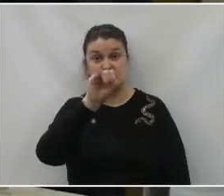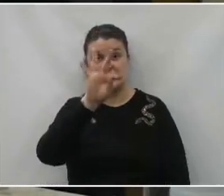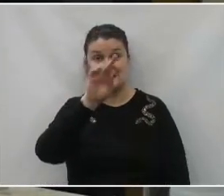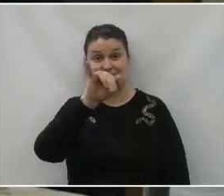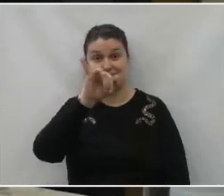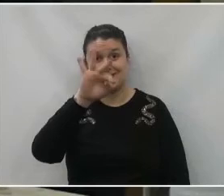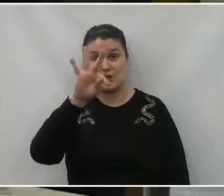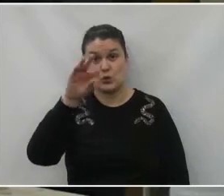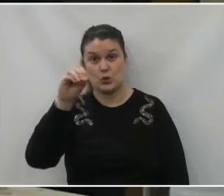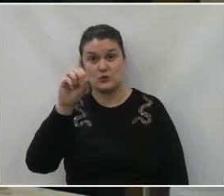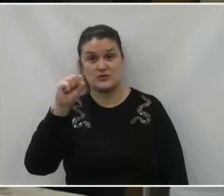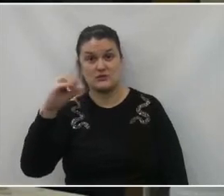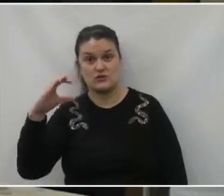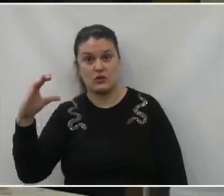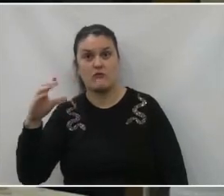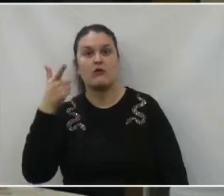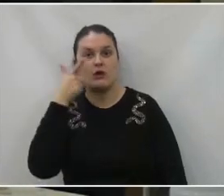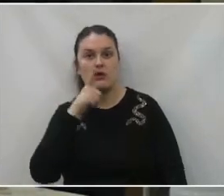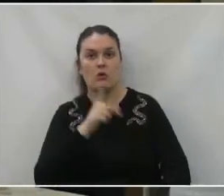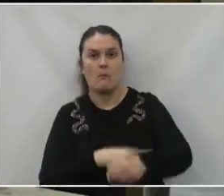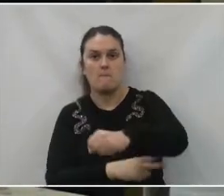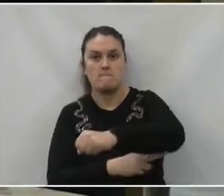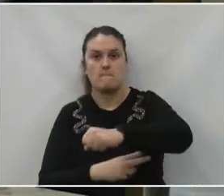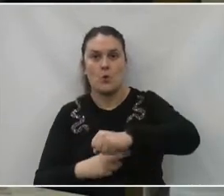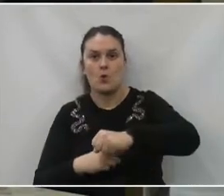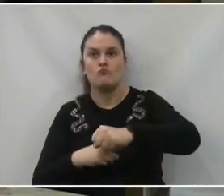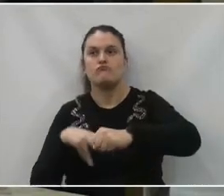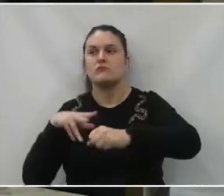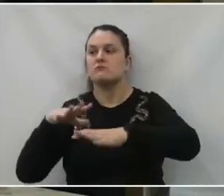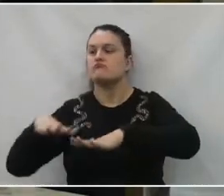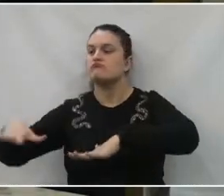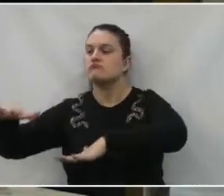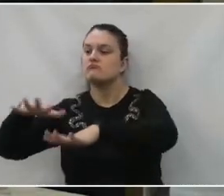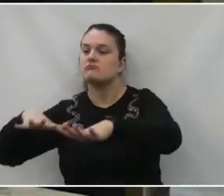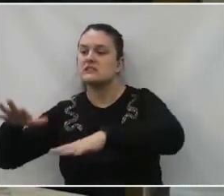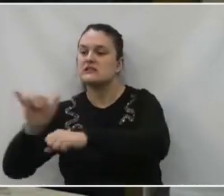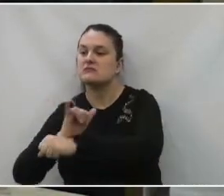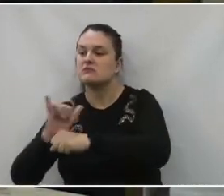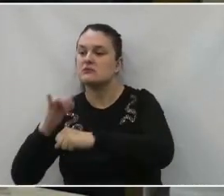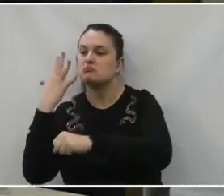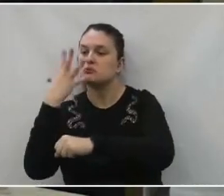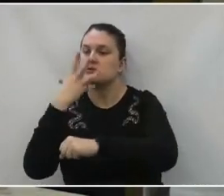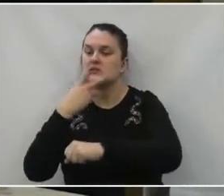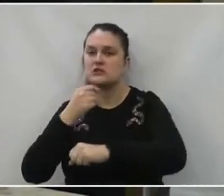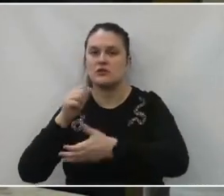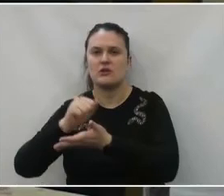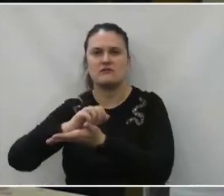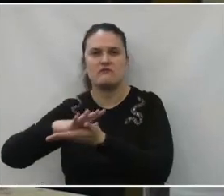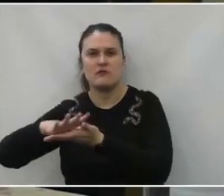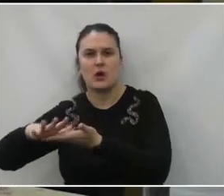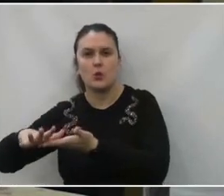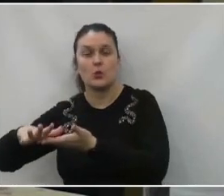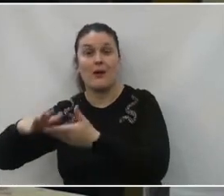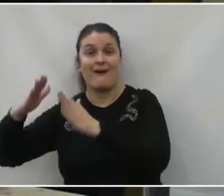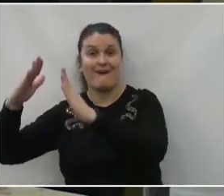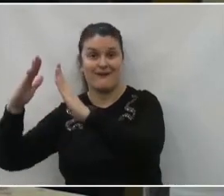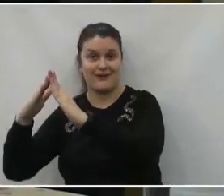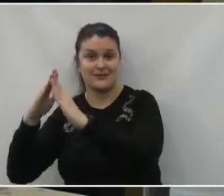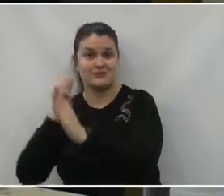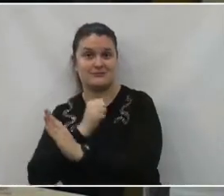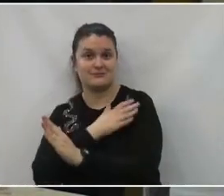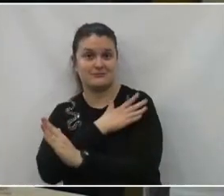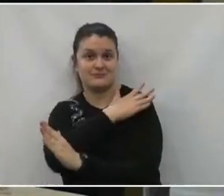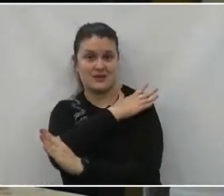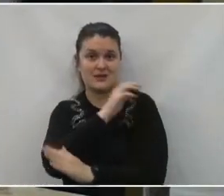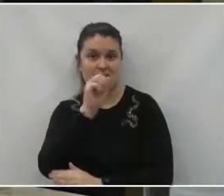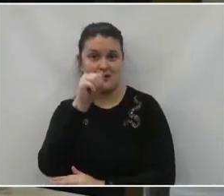eixo de desenvolvimento mais forte e também um ponto histórico, turístico,